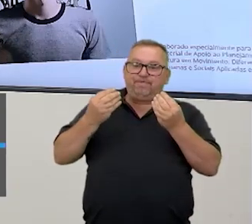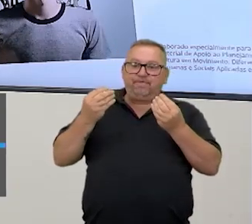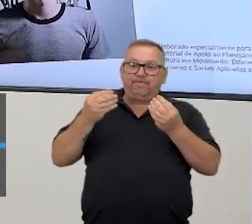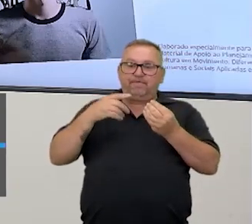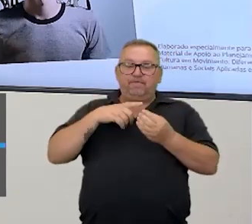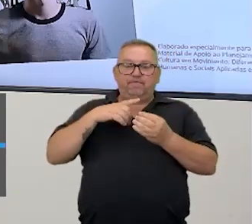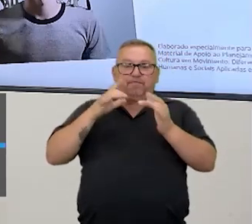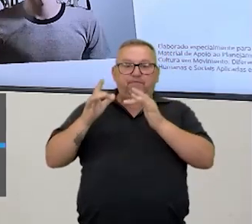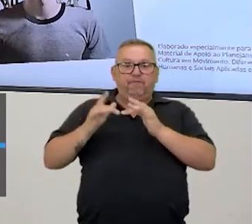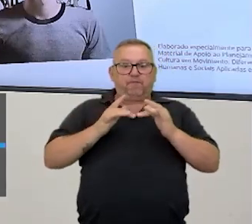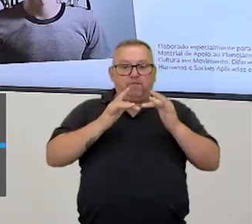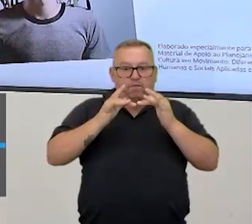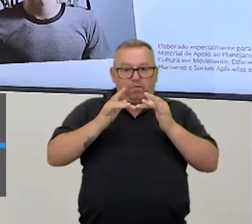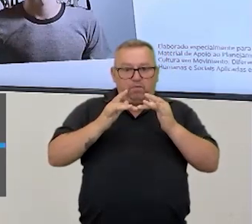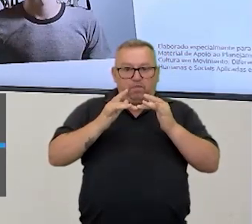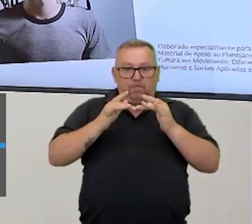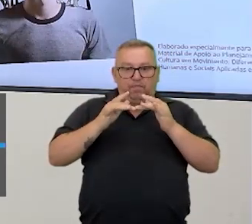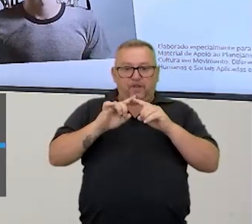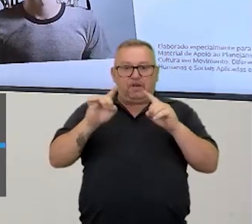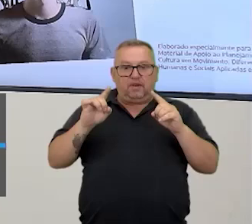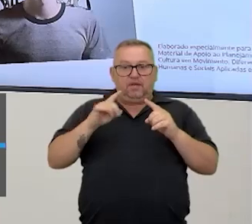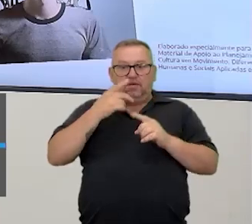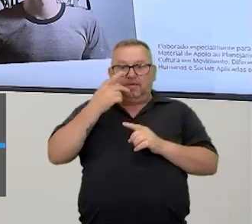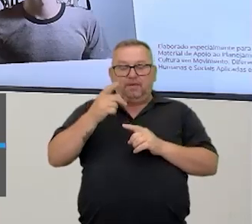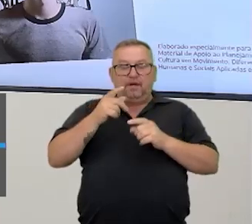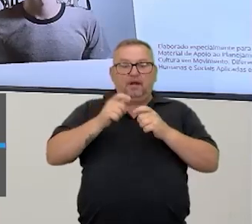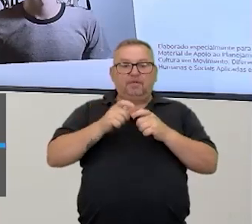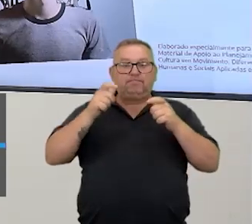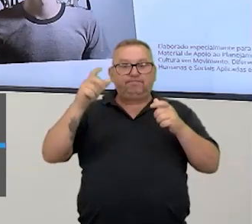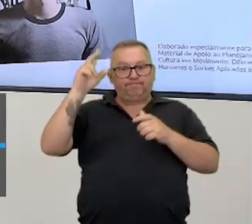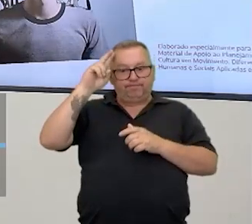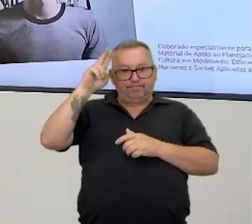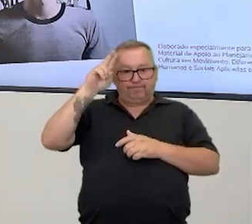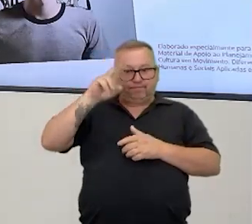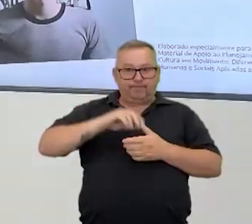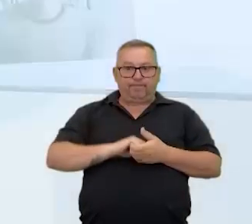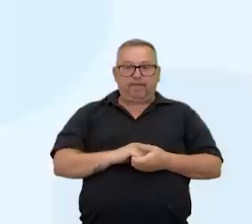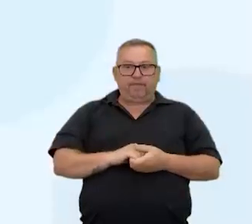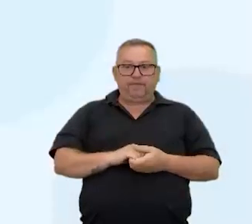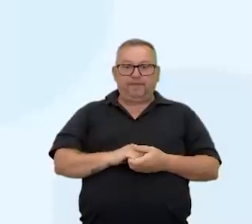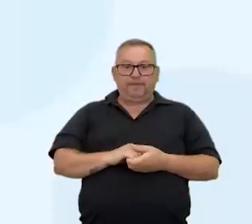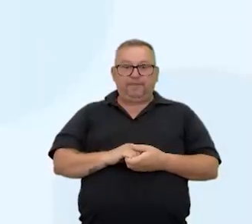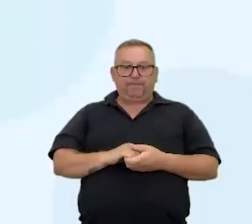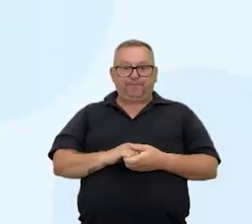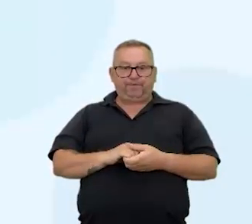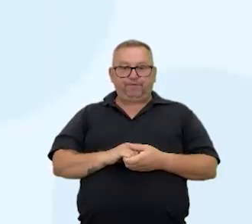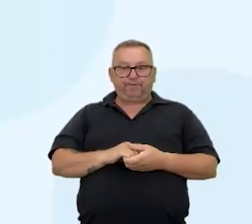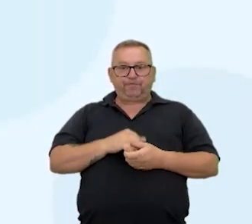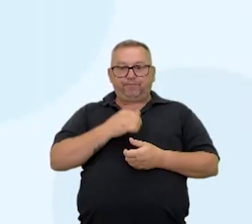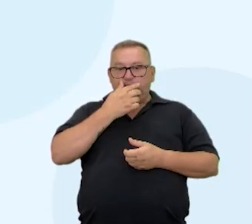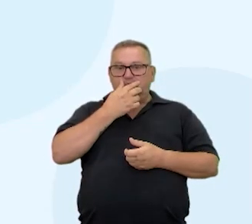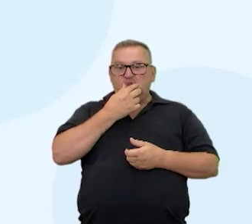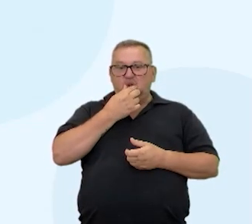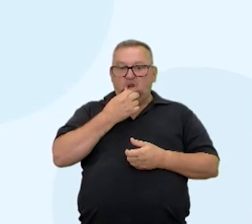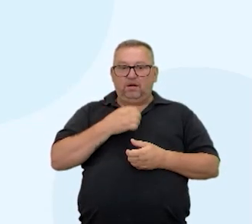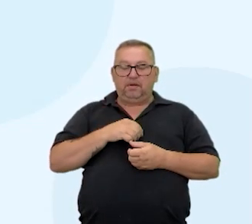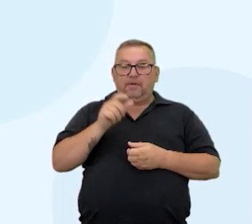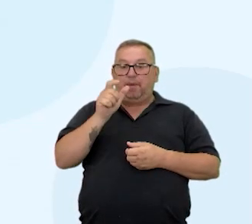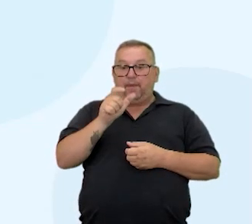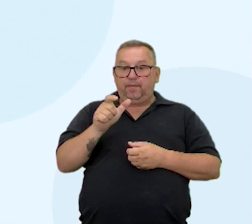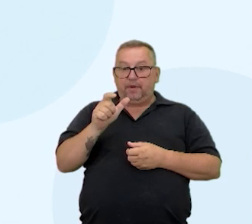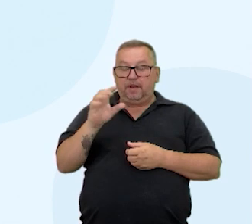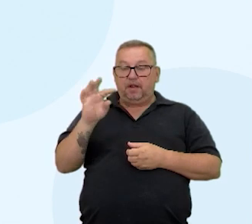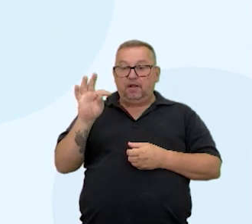se relacionam diretamente com a chamada grande história. Volta para o LED. A palavra